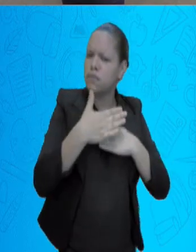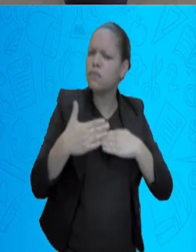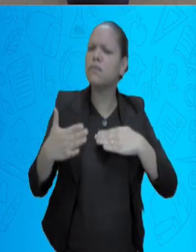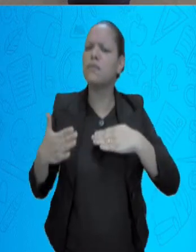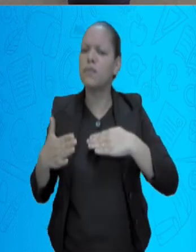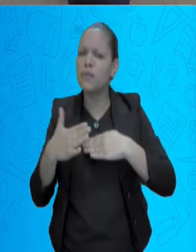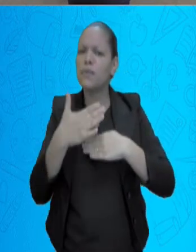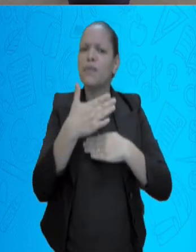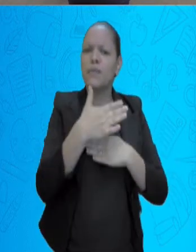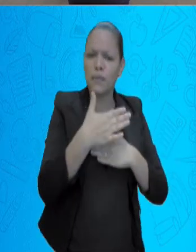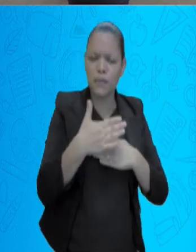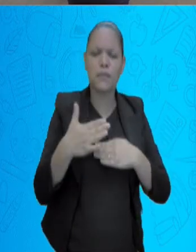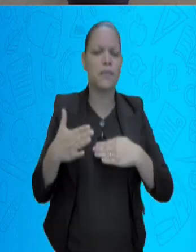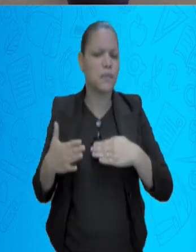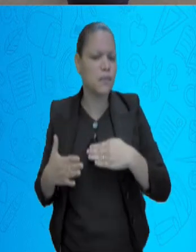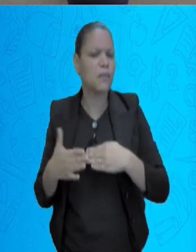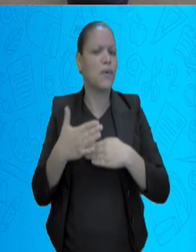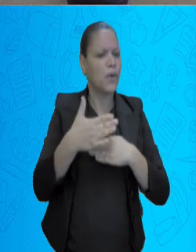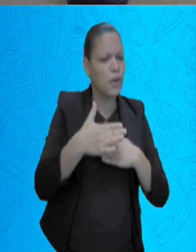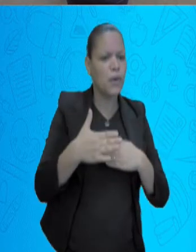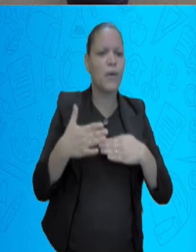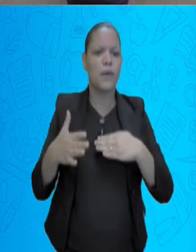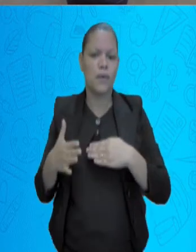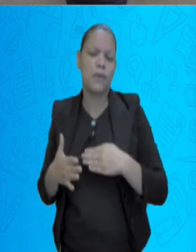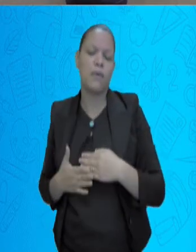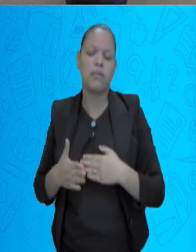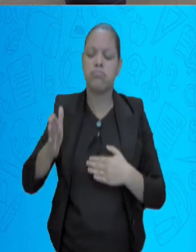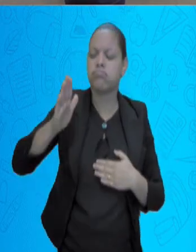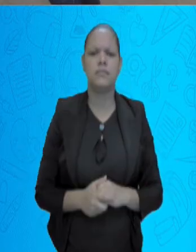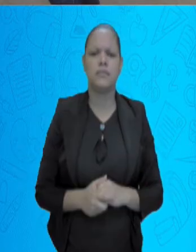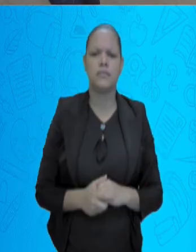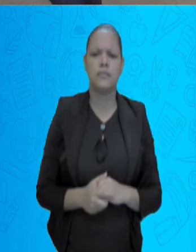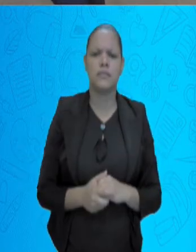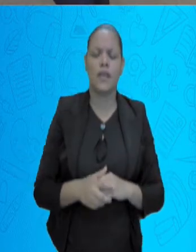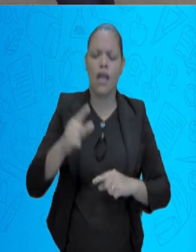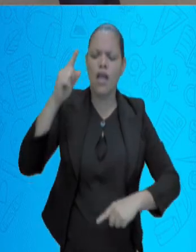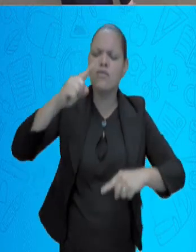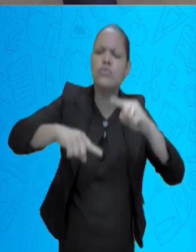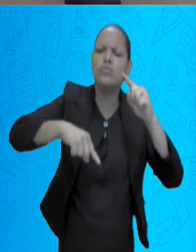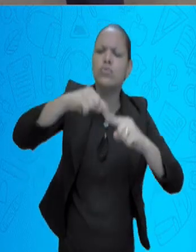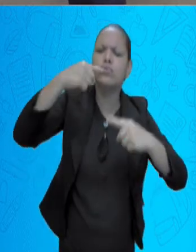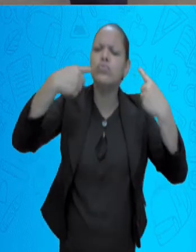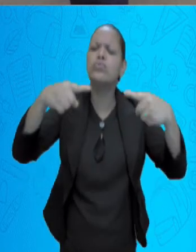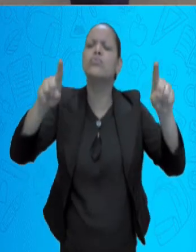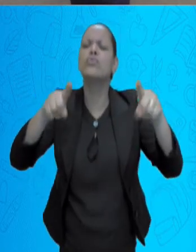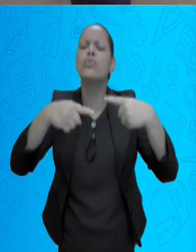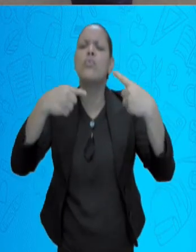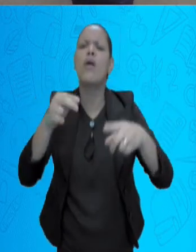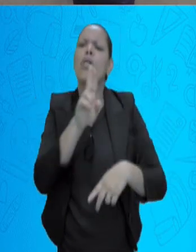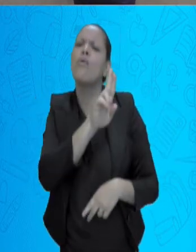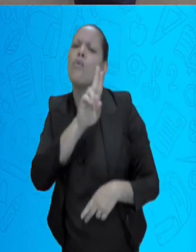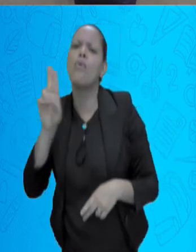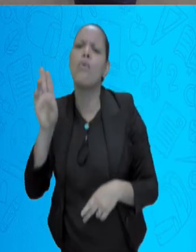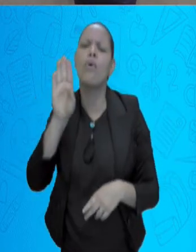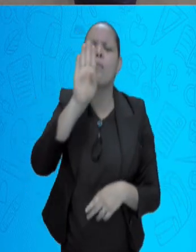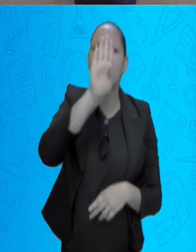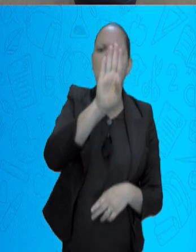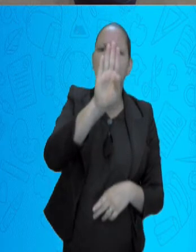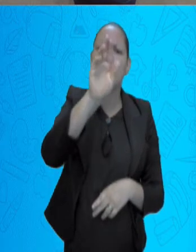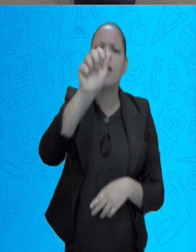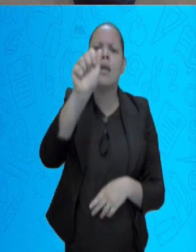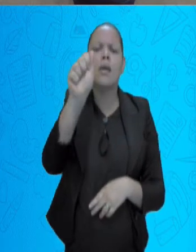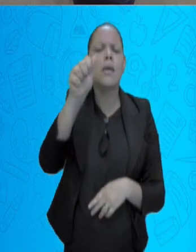da baqueta, ele é um instrumento de percussão. O bandolim é um instrumento de cordas